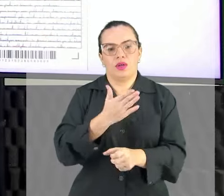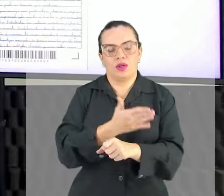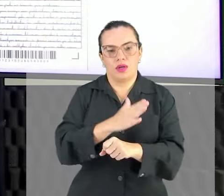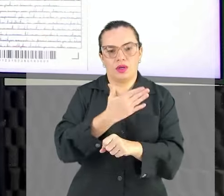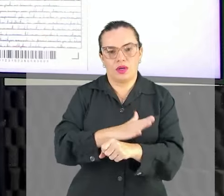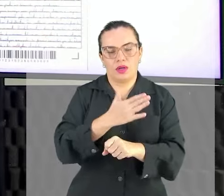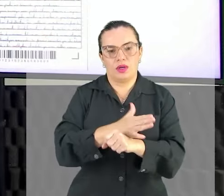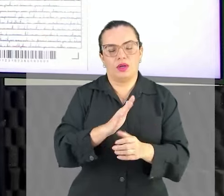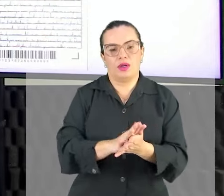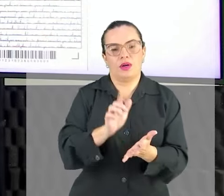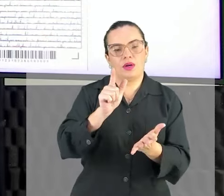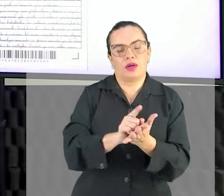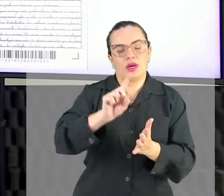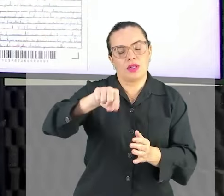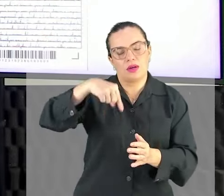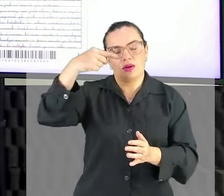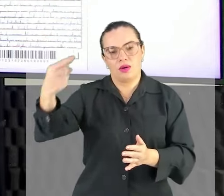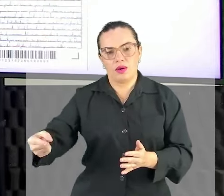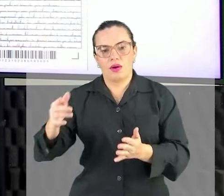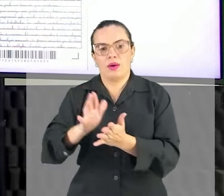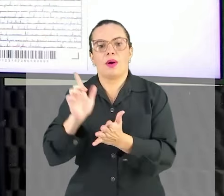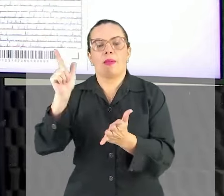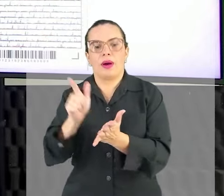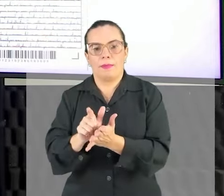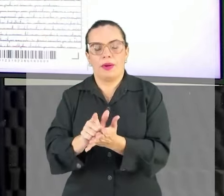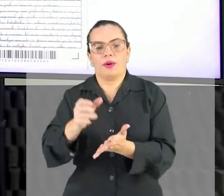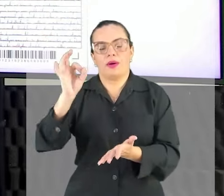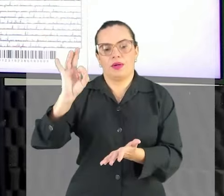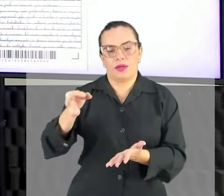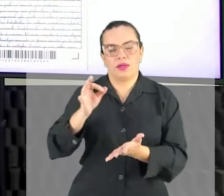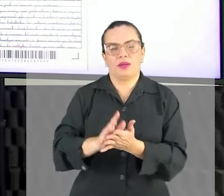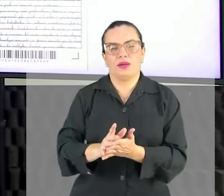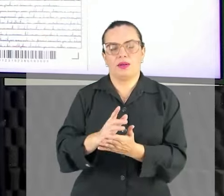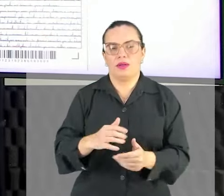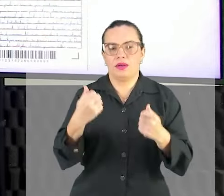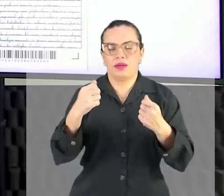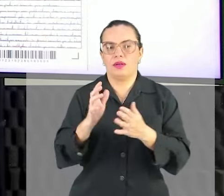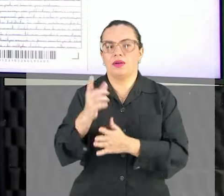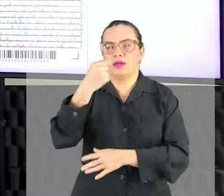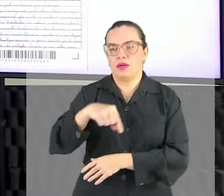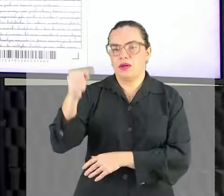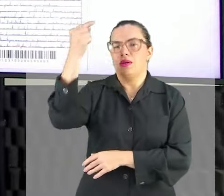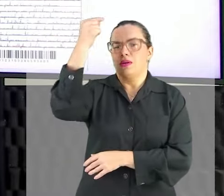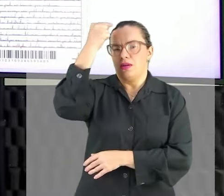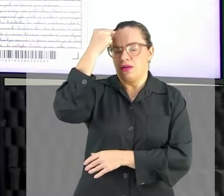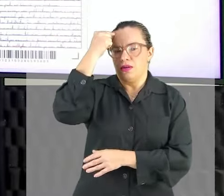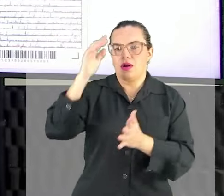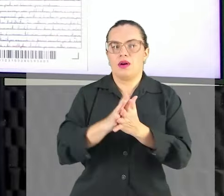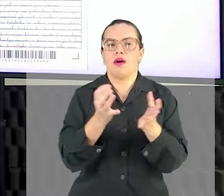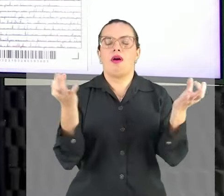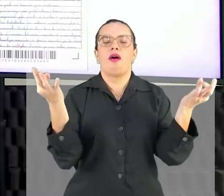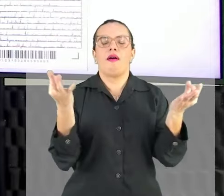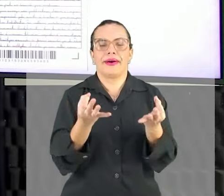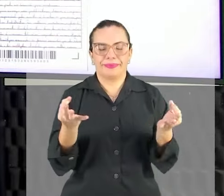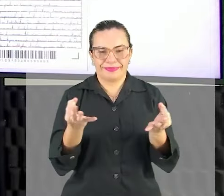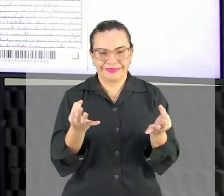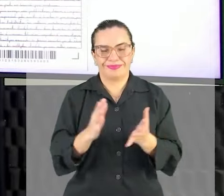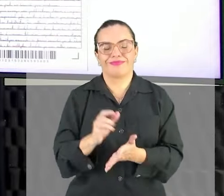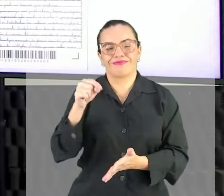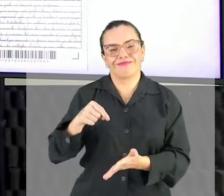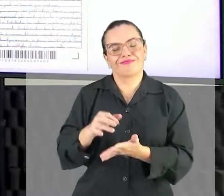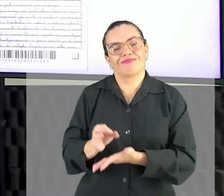folha definitiva, você precisa também pensar e otimizar as suas letras, fazer as letras